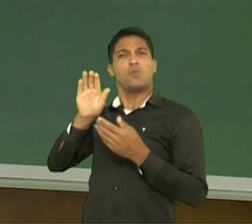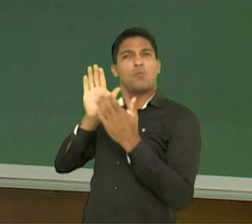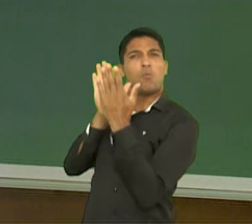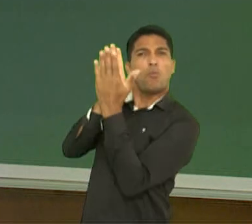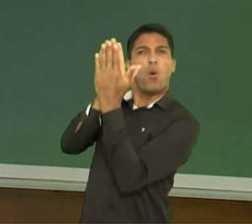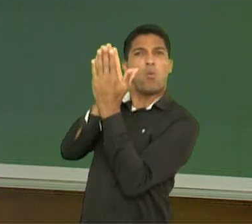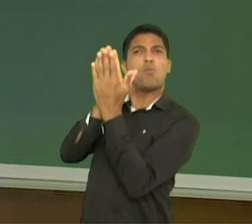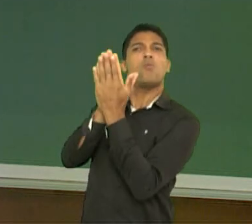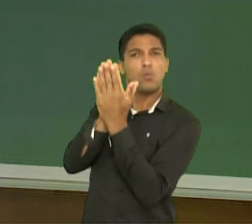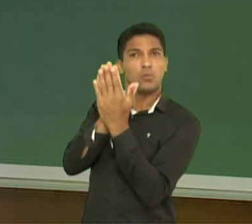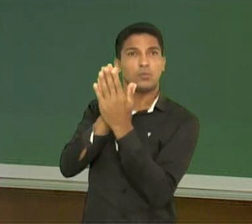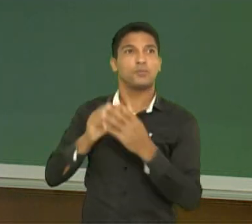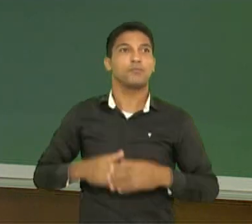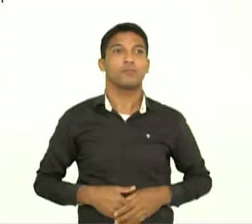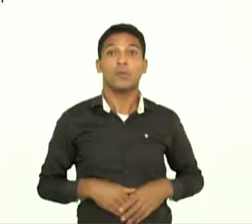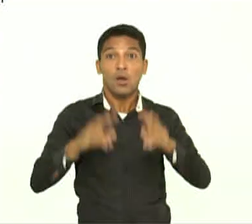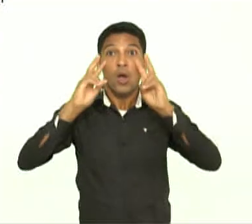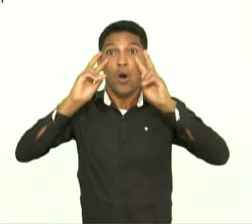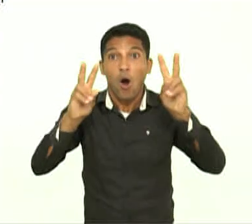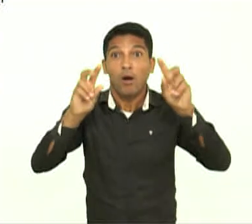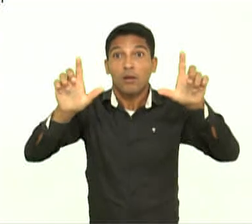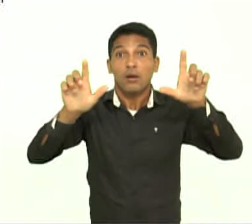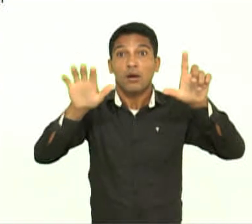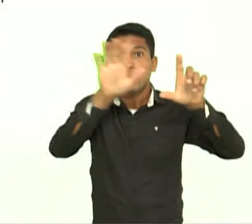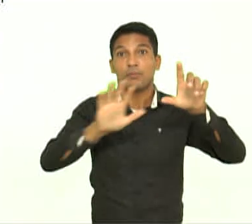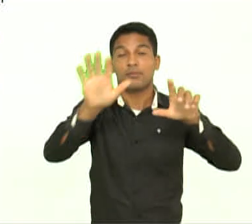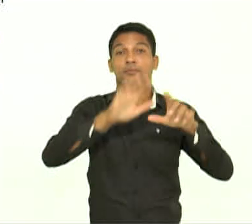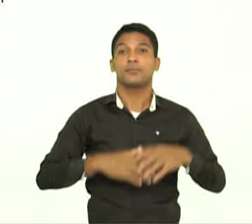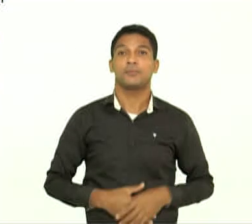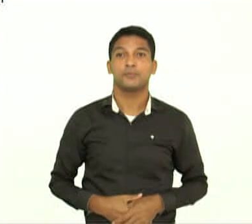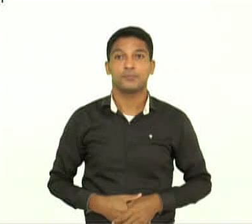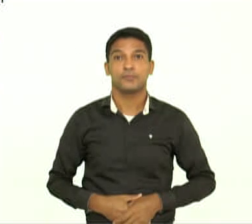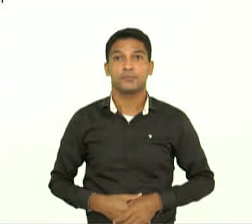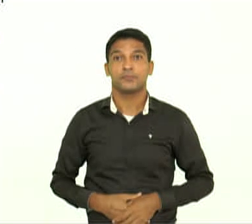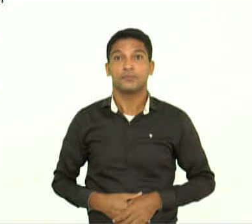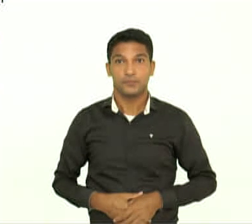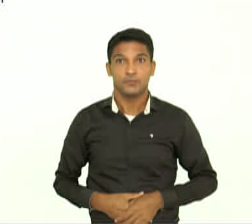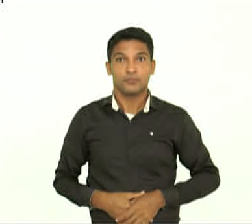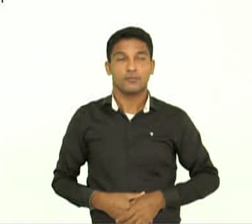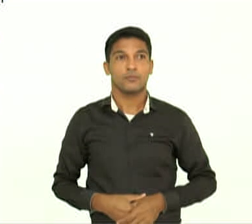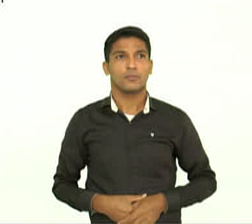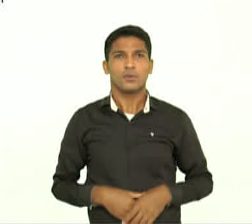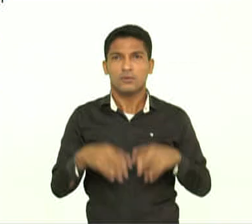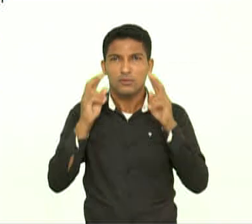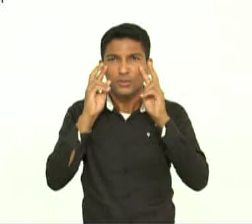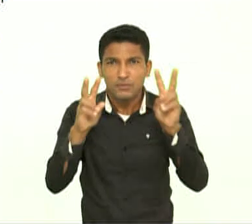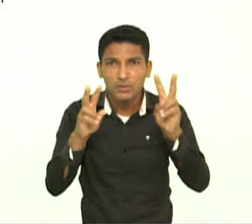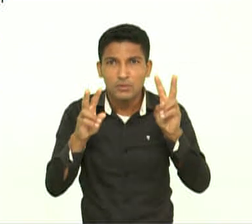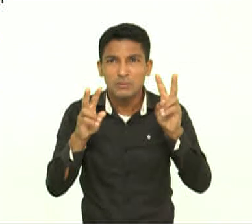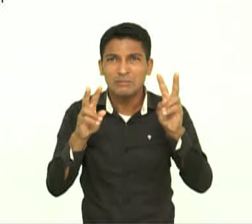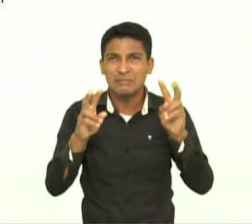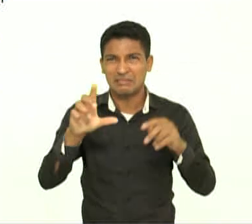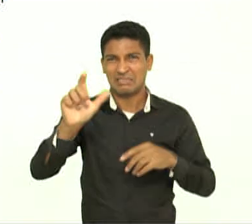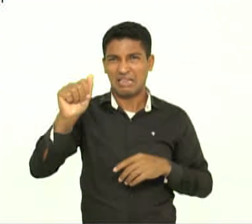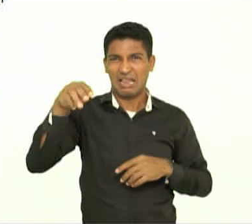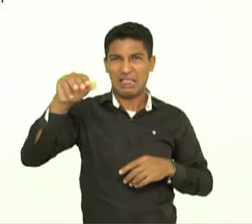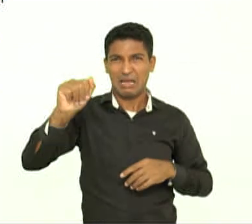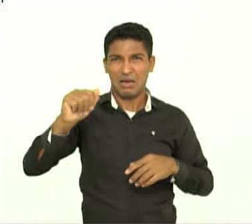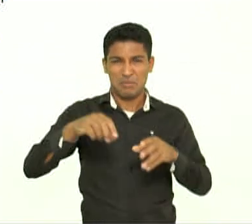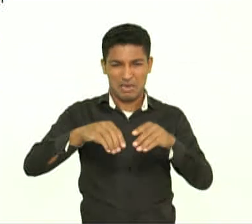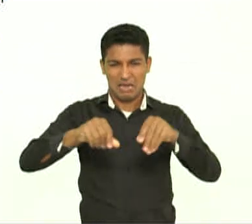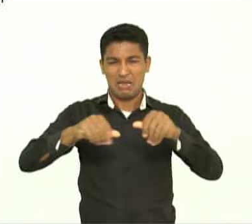nessa imagem que está aí na sua tela, enchendo a sua tela, você vê ali o que parece bastante lama,